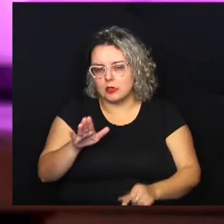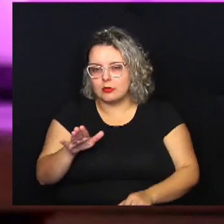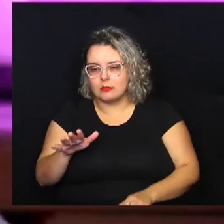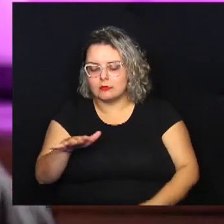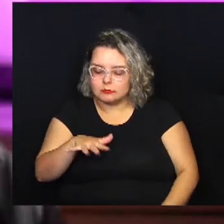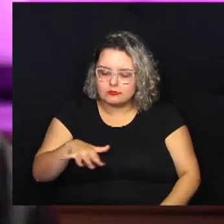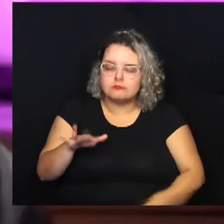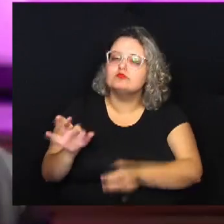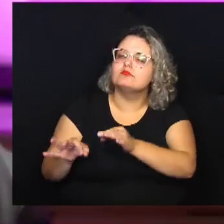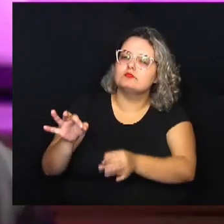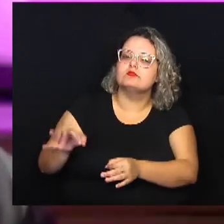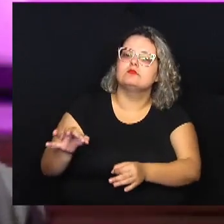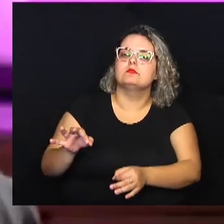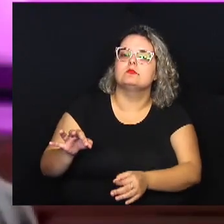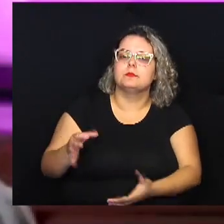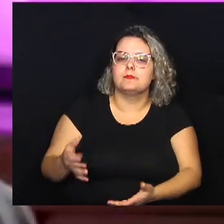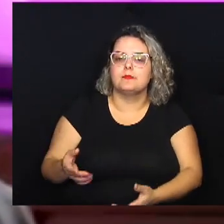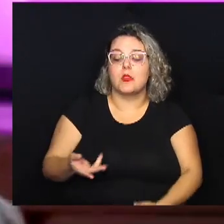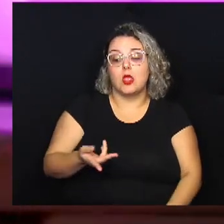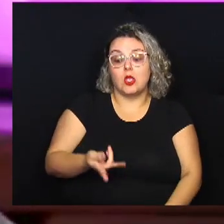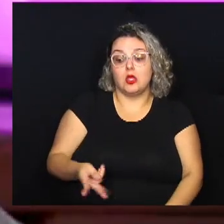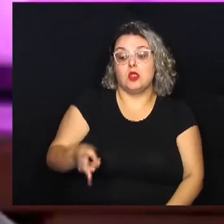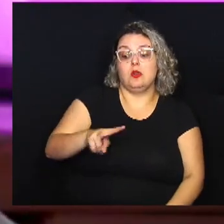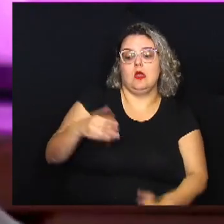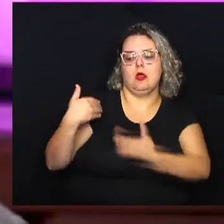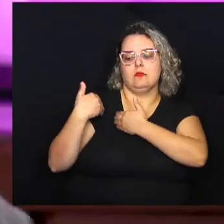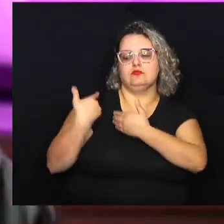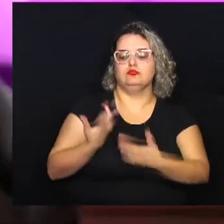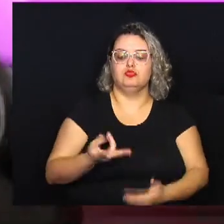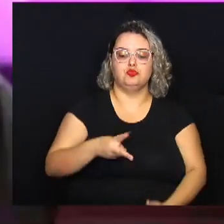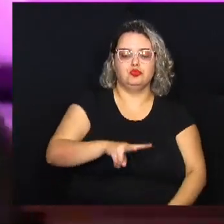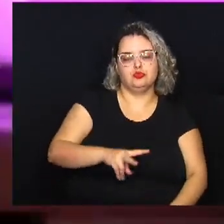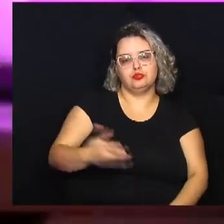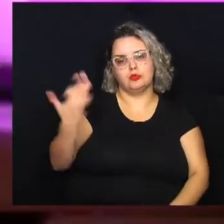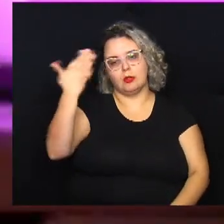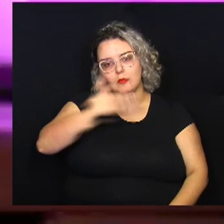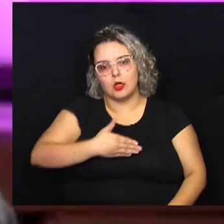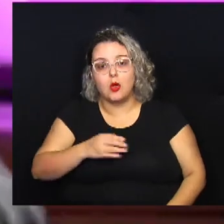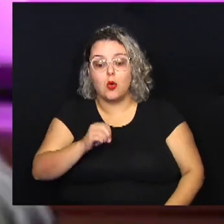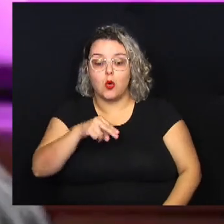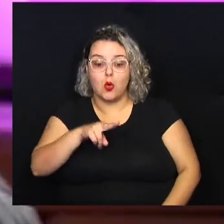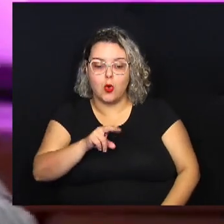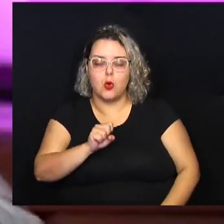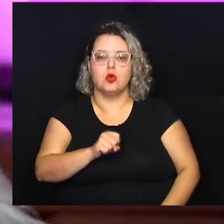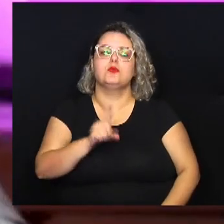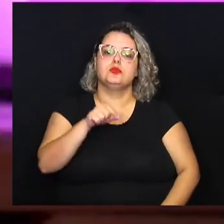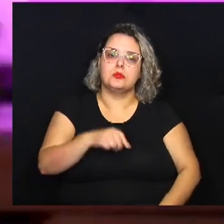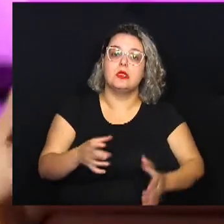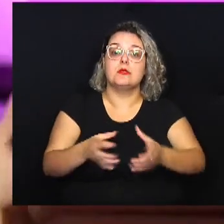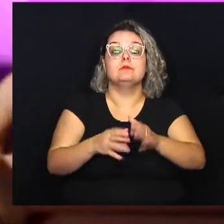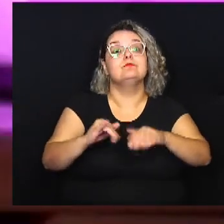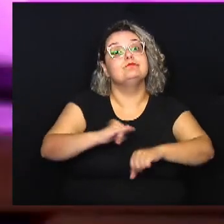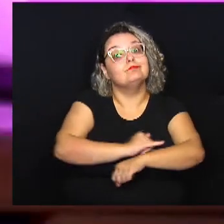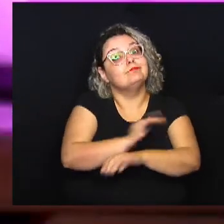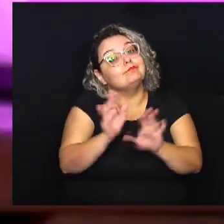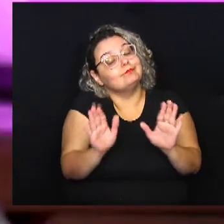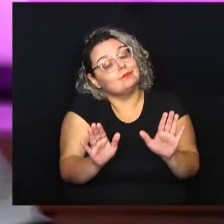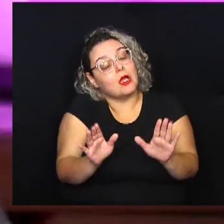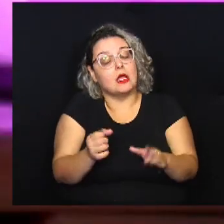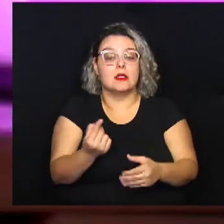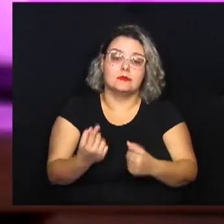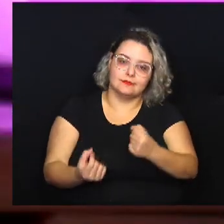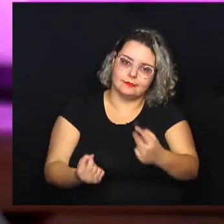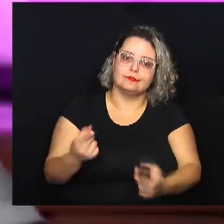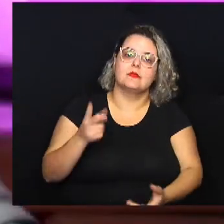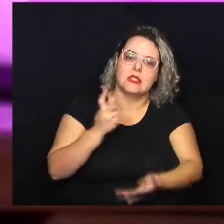juridiquês, inverter a responsabilidade de prova, o ônus da prova ser da companhia aérea, mas nesses casos a gente